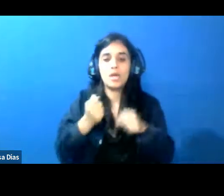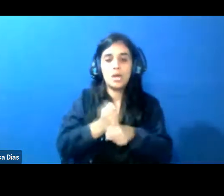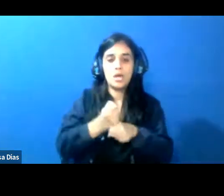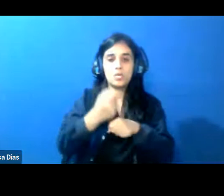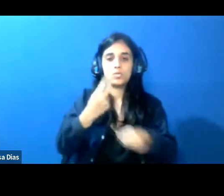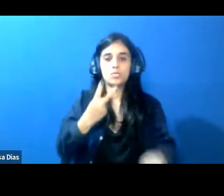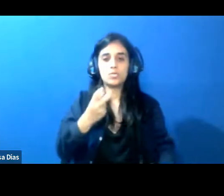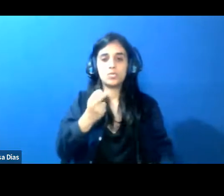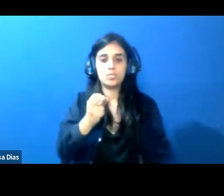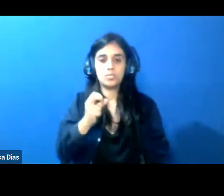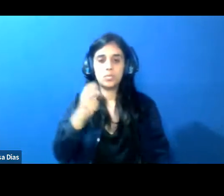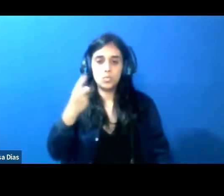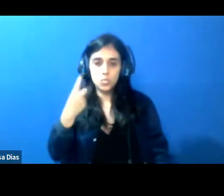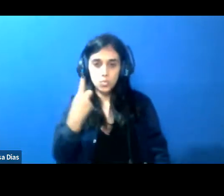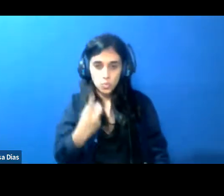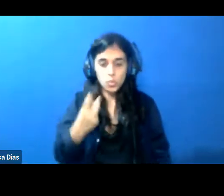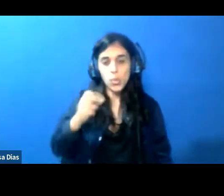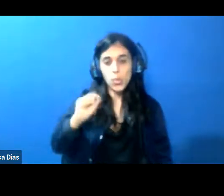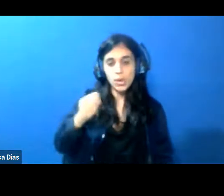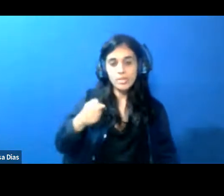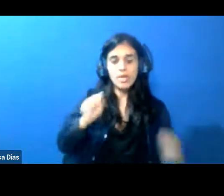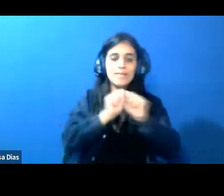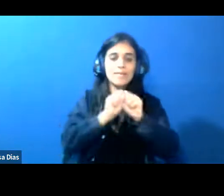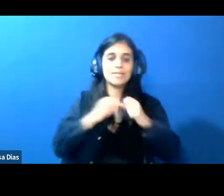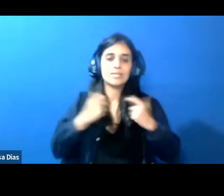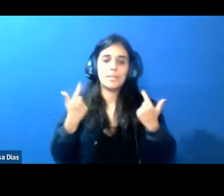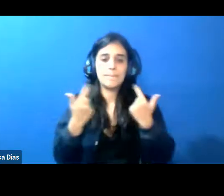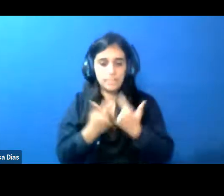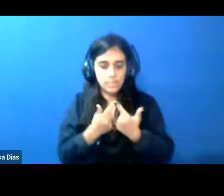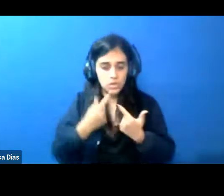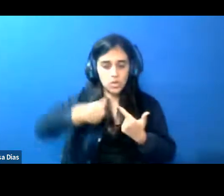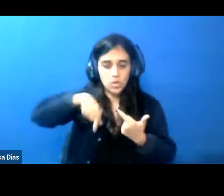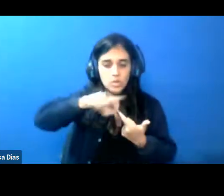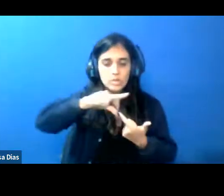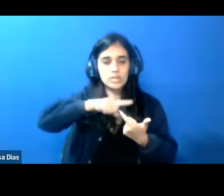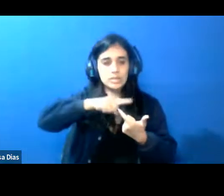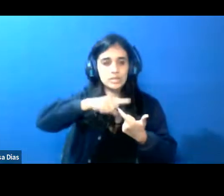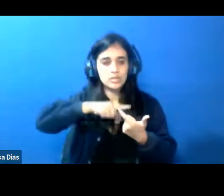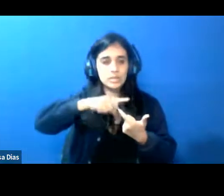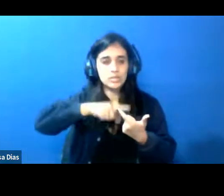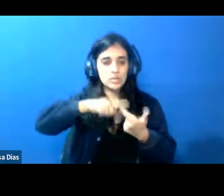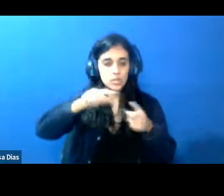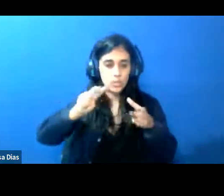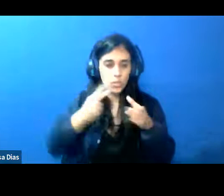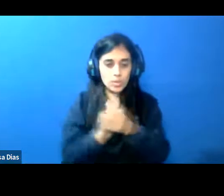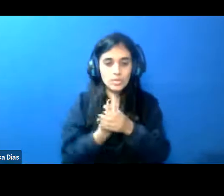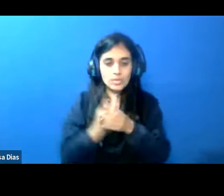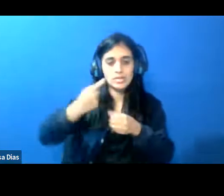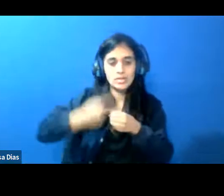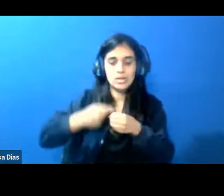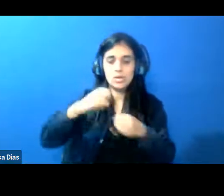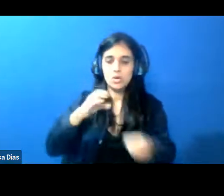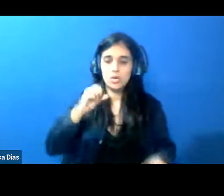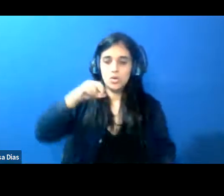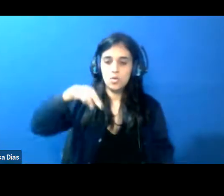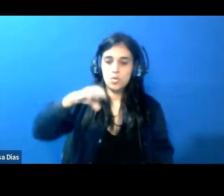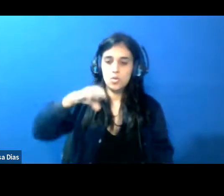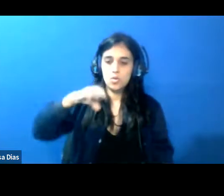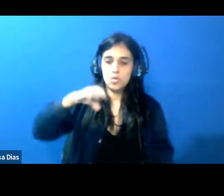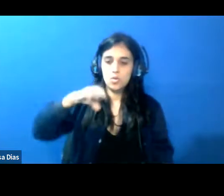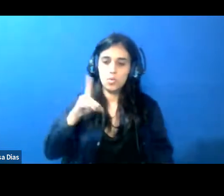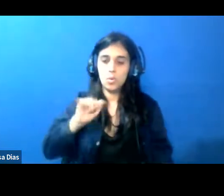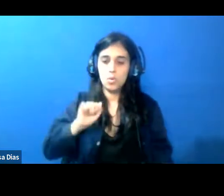8ª Assembleia, que nós realizamos em Concórdia, foi então assumido